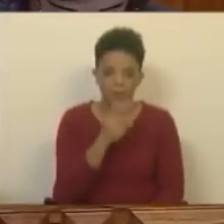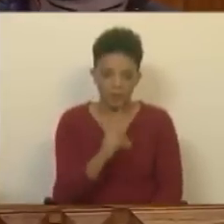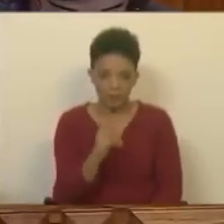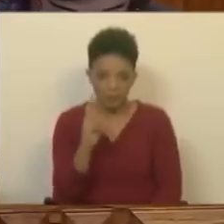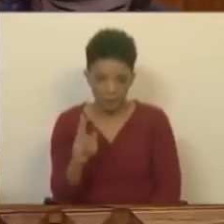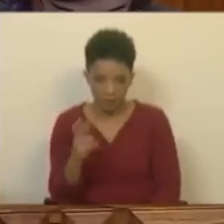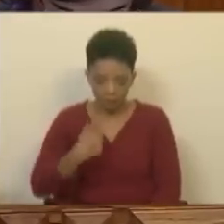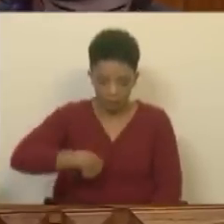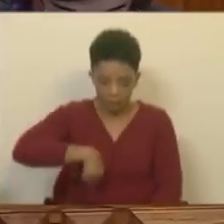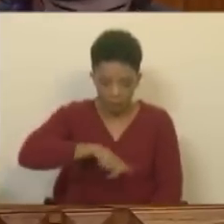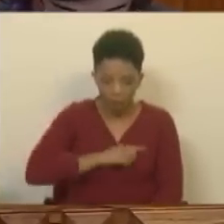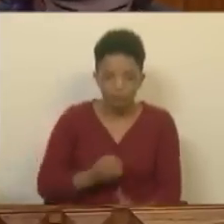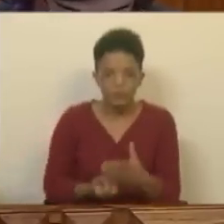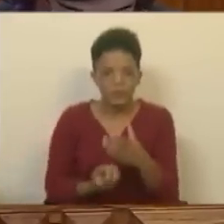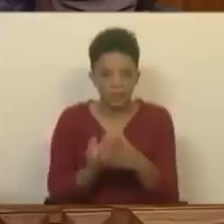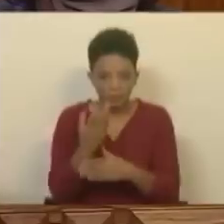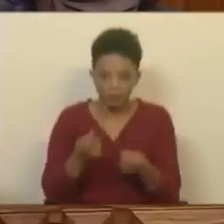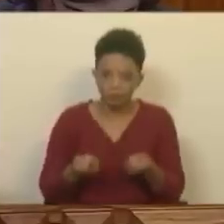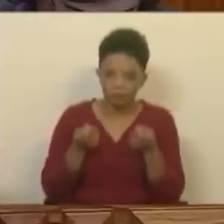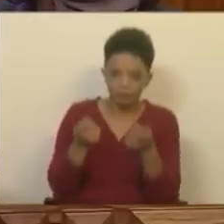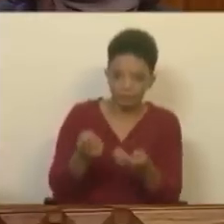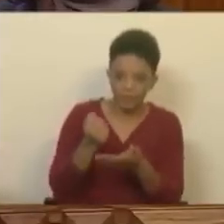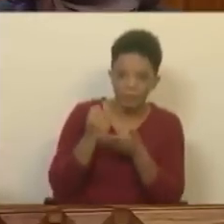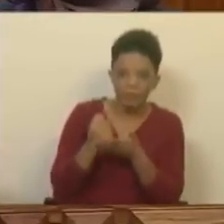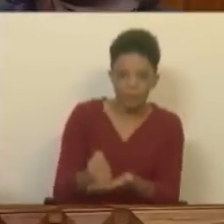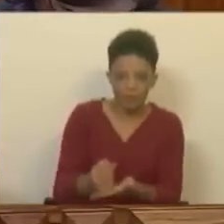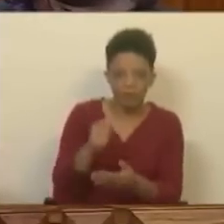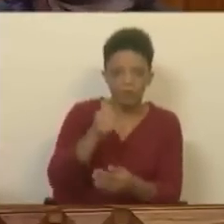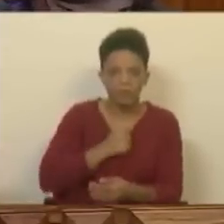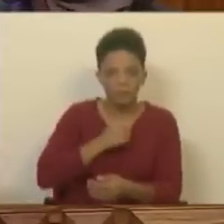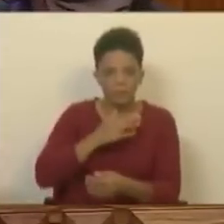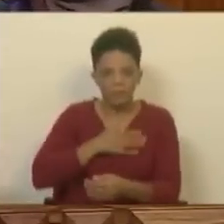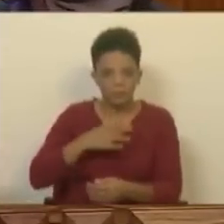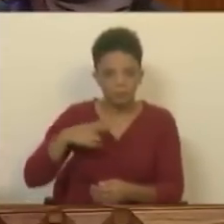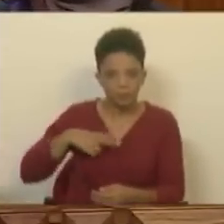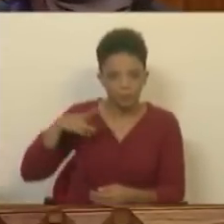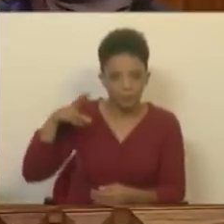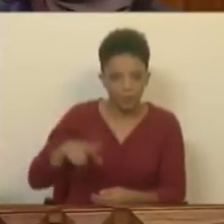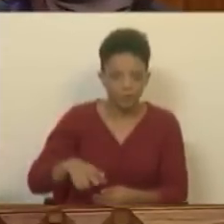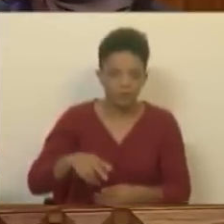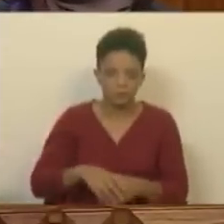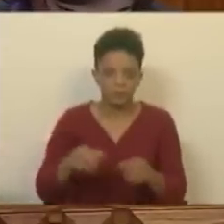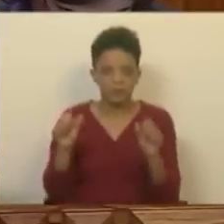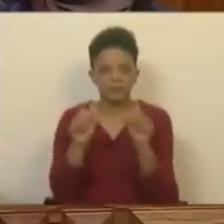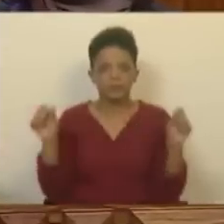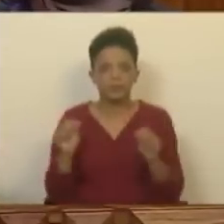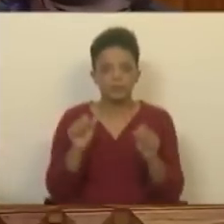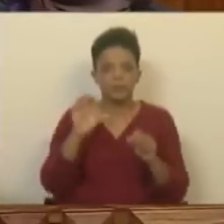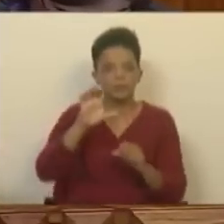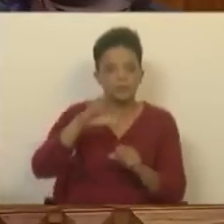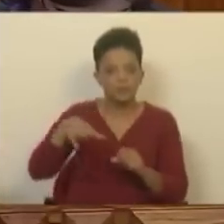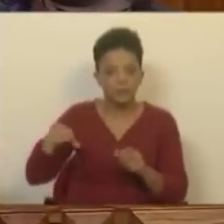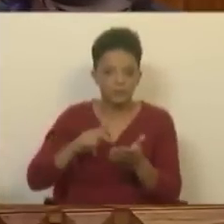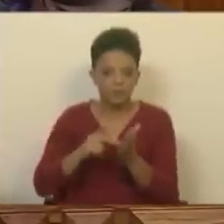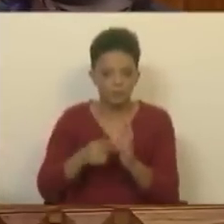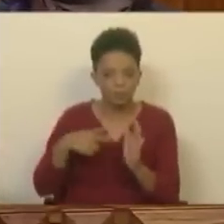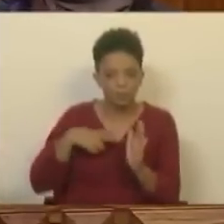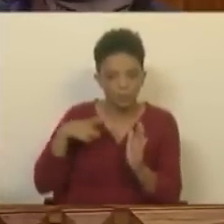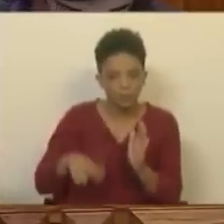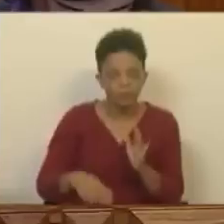nós estamos a criar e investir e apoiar as empresas portuguesas o sistema científico e tecnológico português